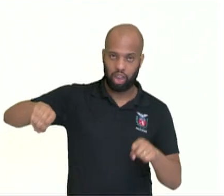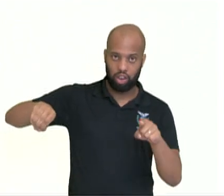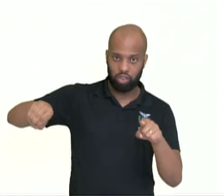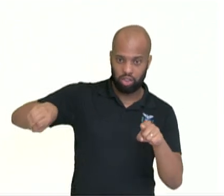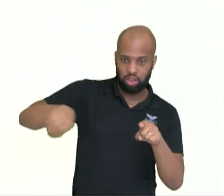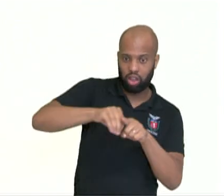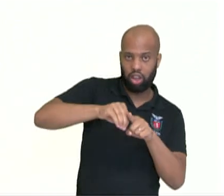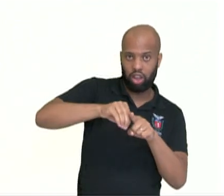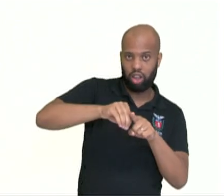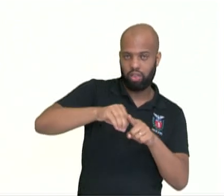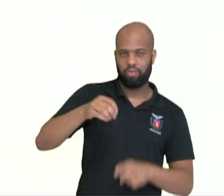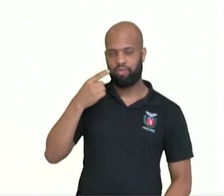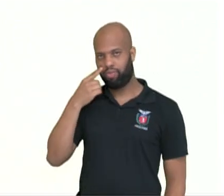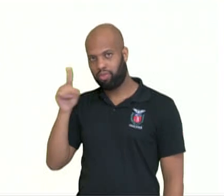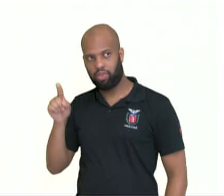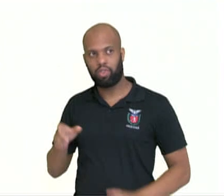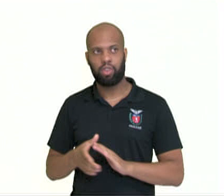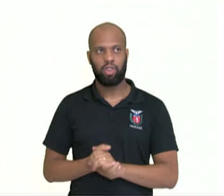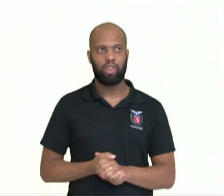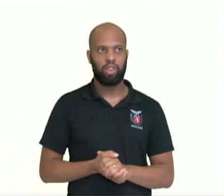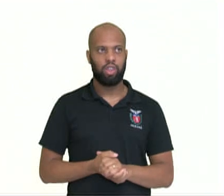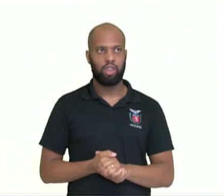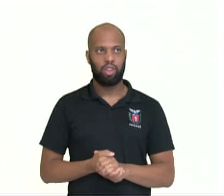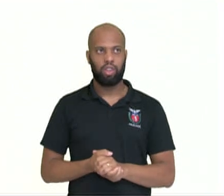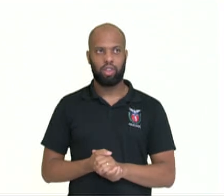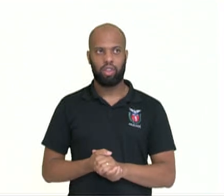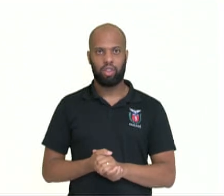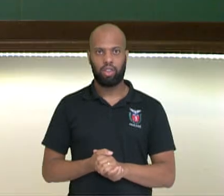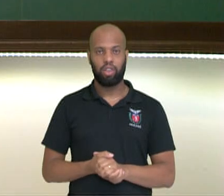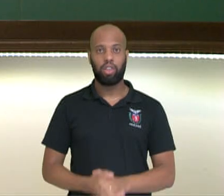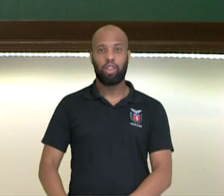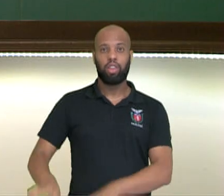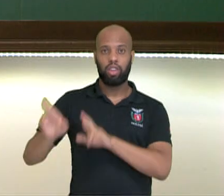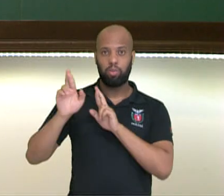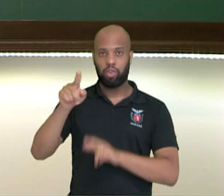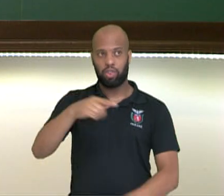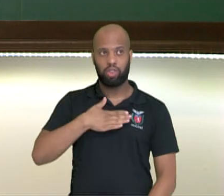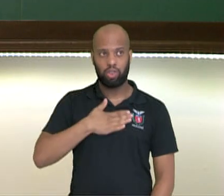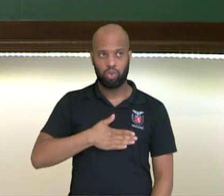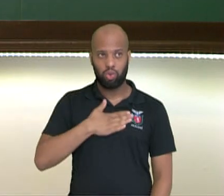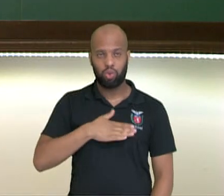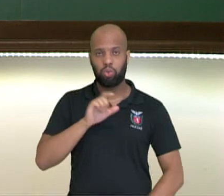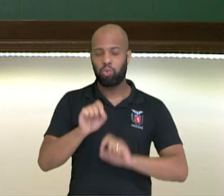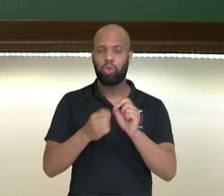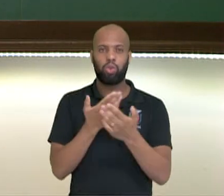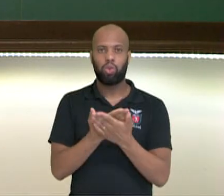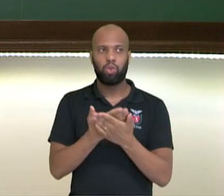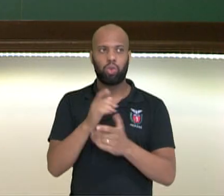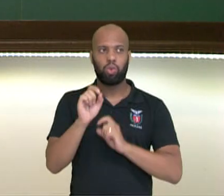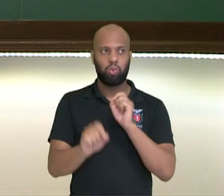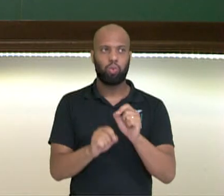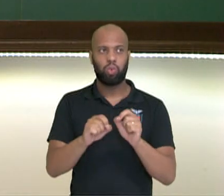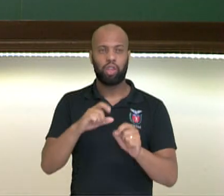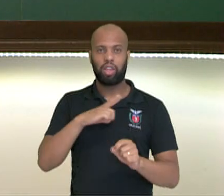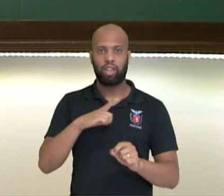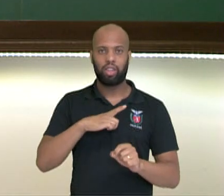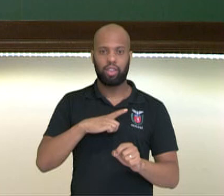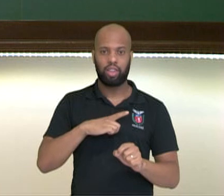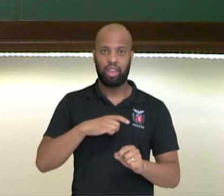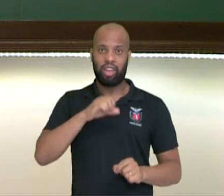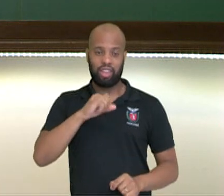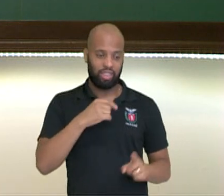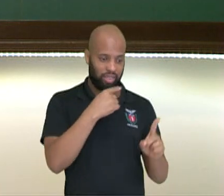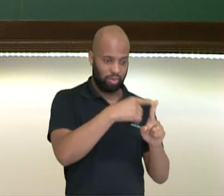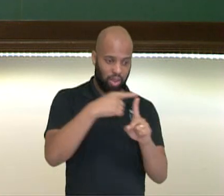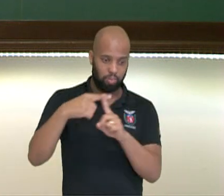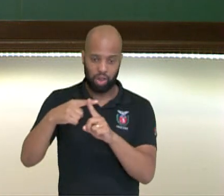neutra. E é isso. Espero que você tenha gostado. Vamos ver o que a gente viu na aula. Vimos que as cargas de mesmo sinal se repelem